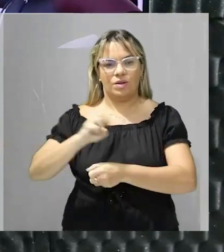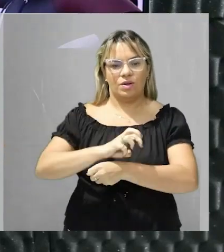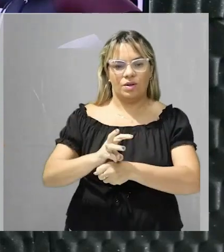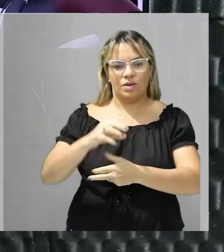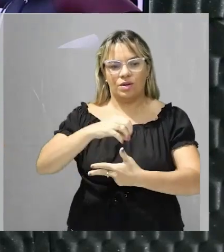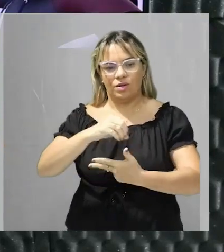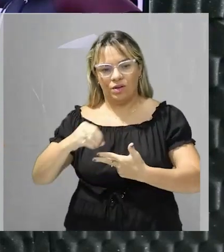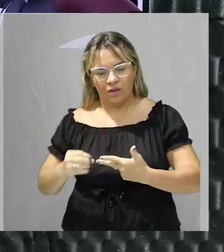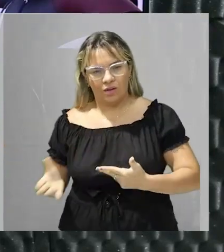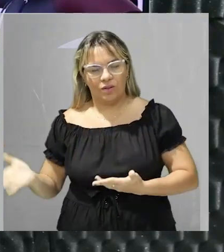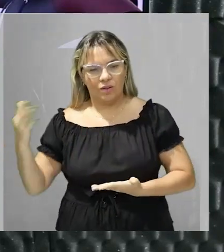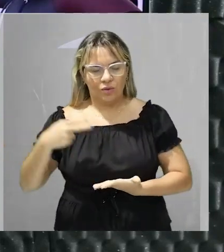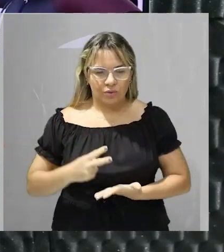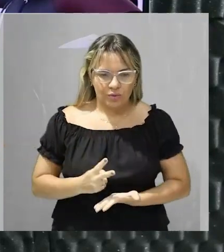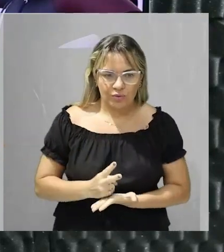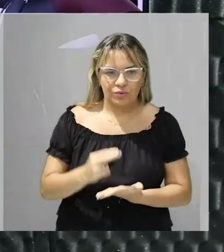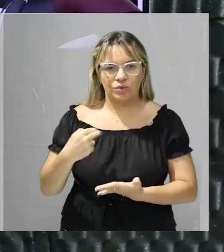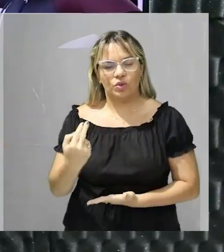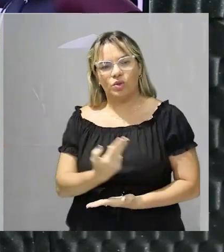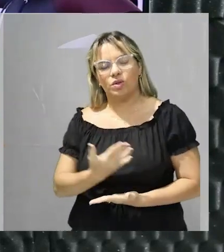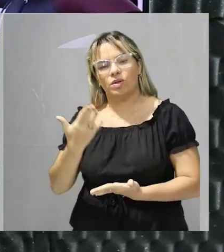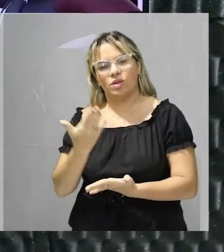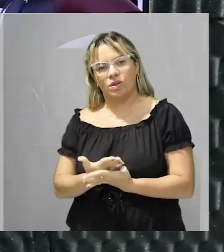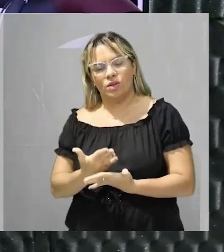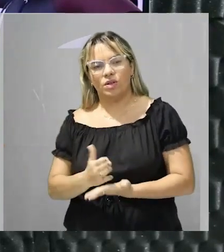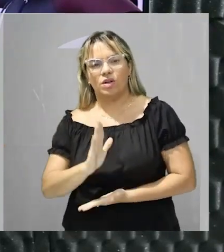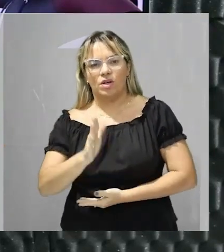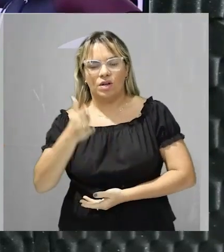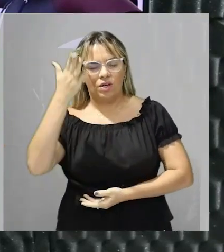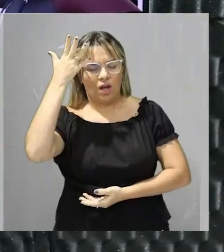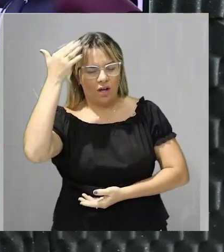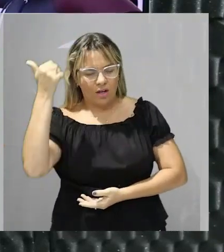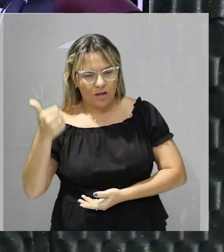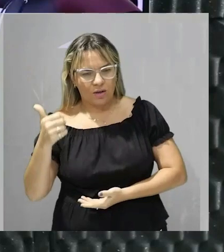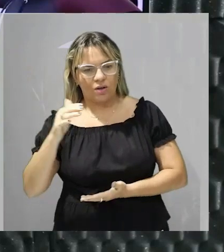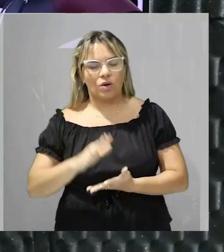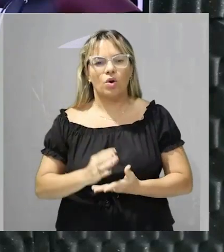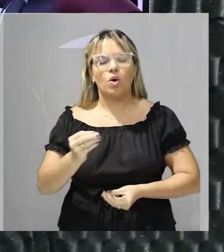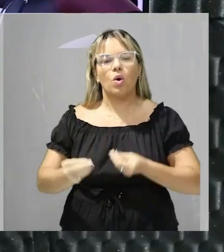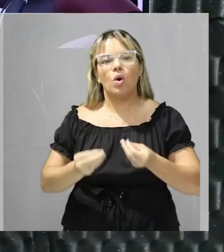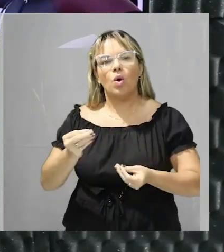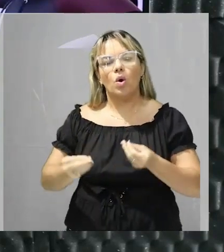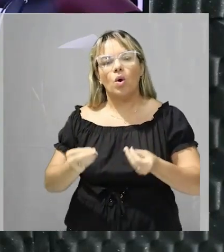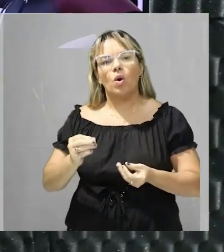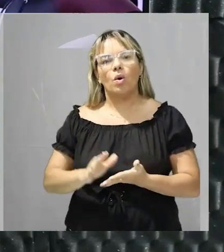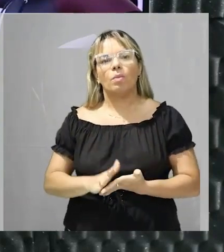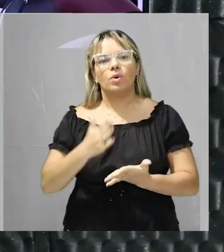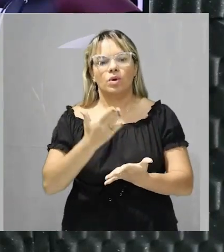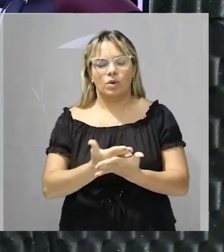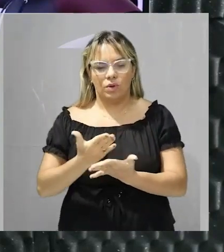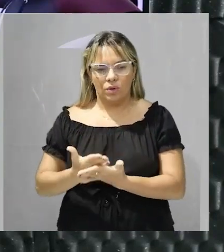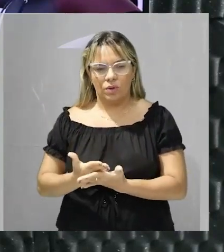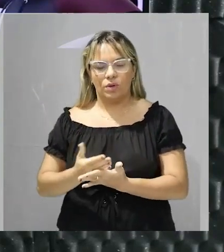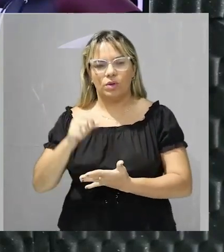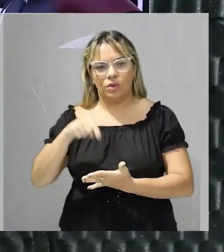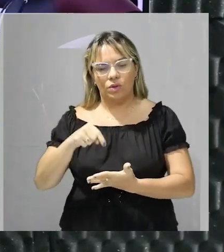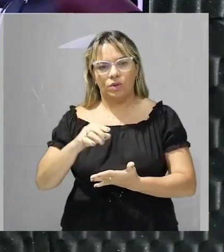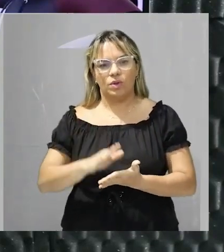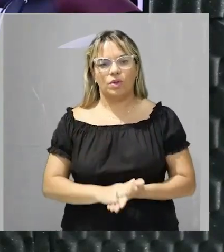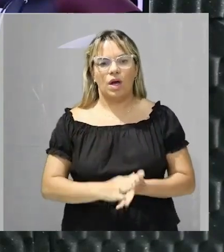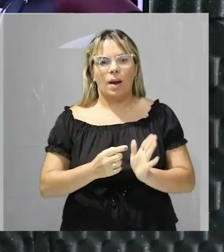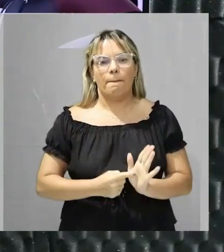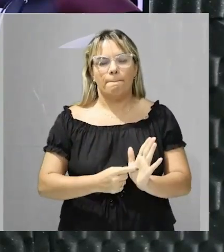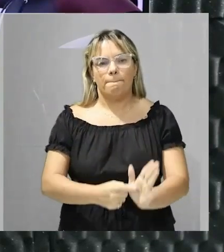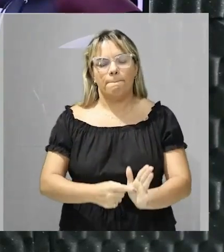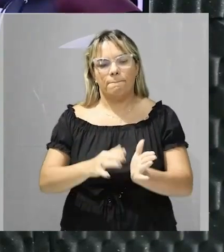dando continuidade aí o nosso estudo Você já sabe como é que funciona nós estamos trazendo questões para vocês desses